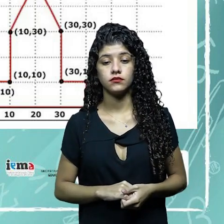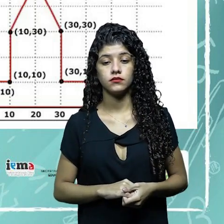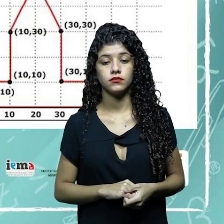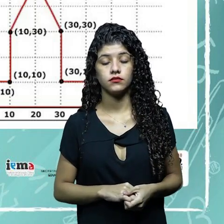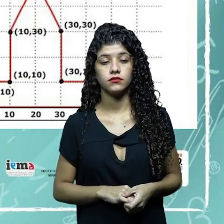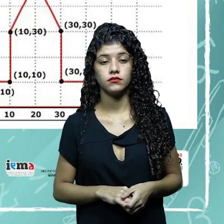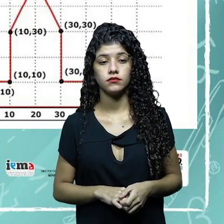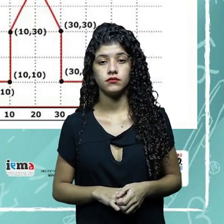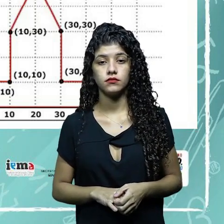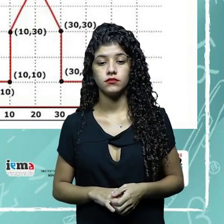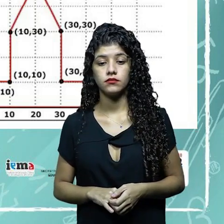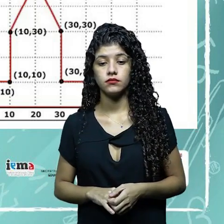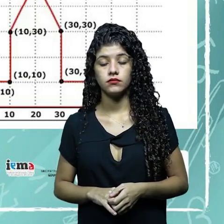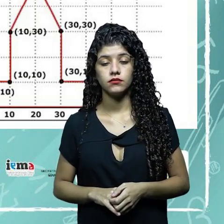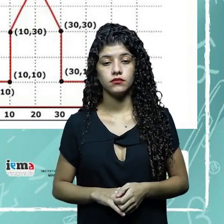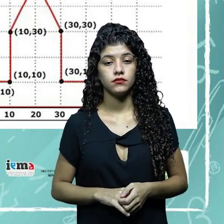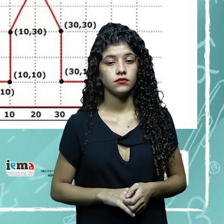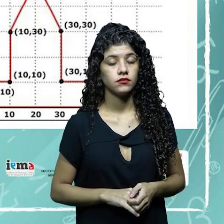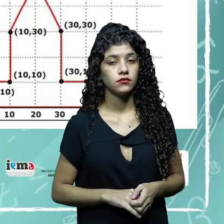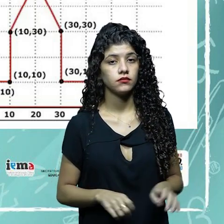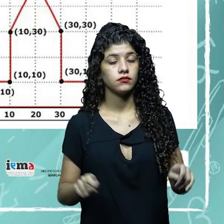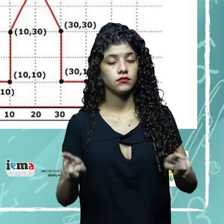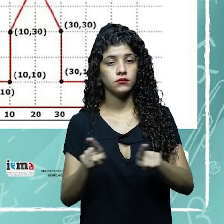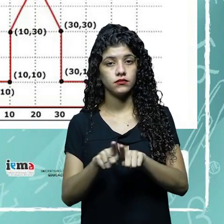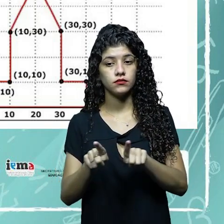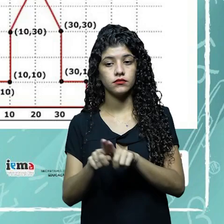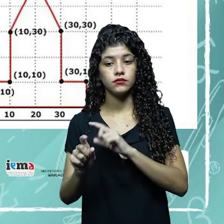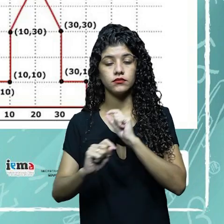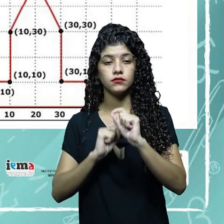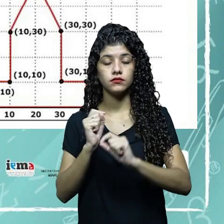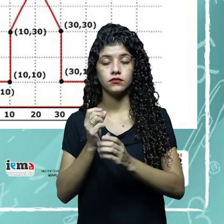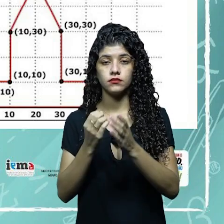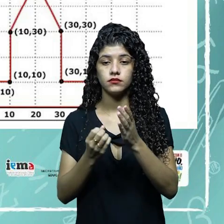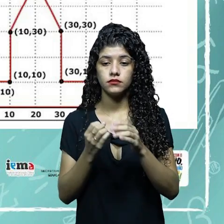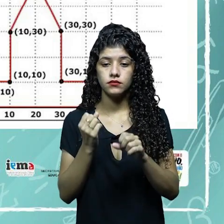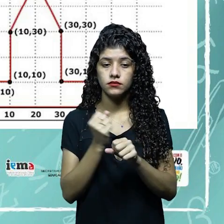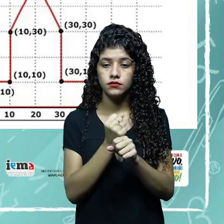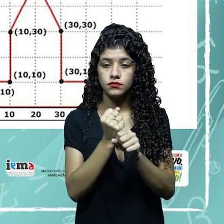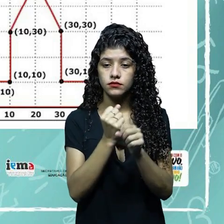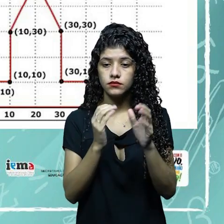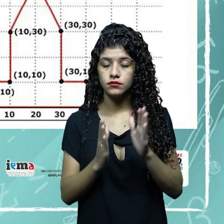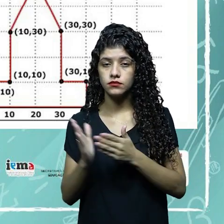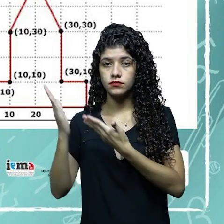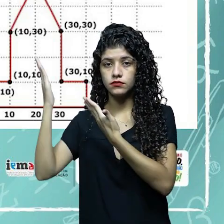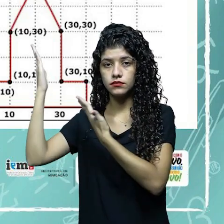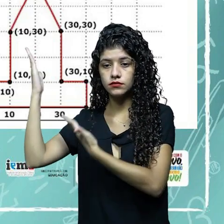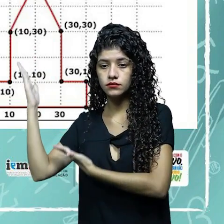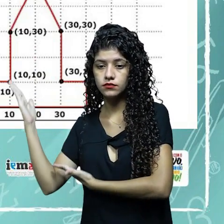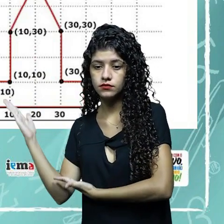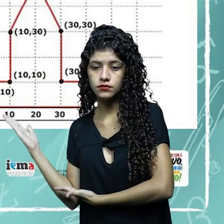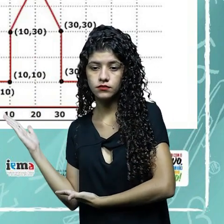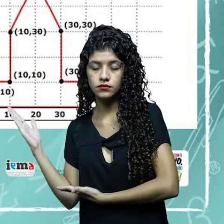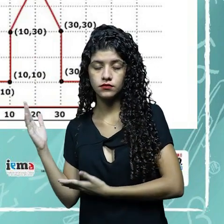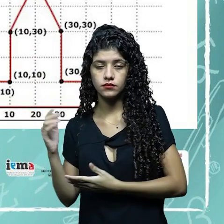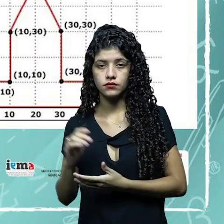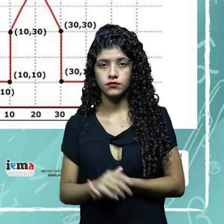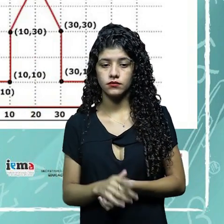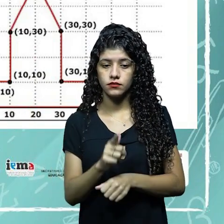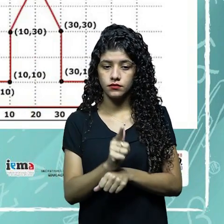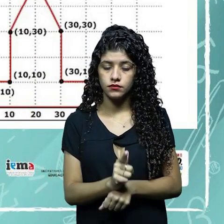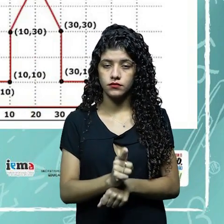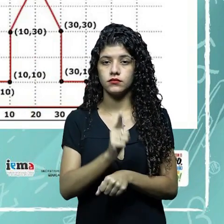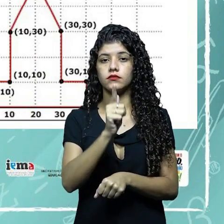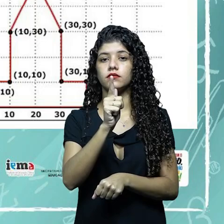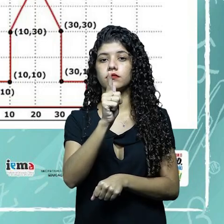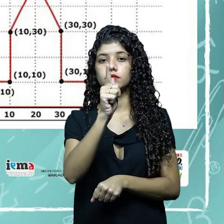você vai também, né, construindo o foguetinho aqui, que eu até já falei desse foguetinho nas aulas anteriores,